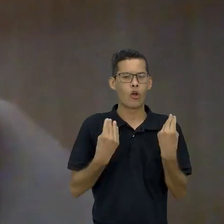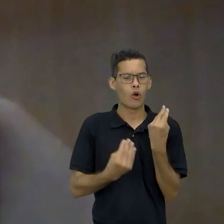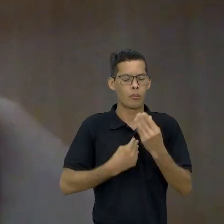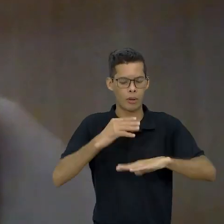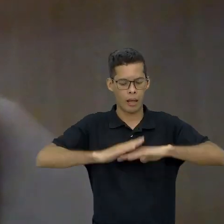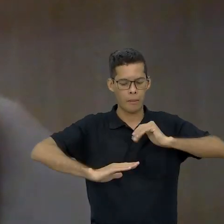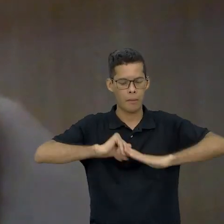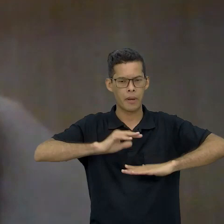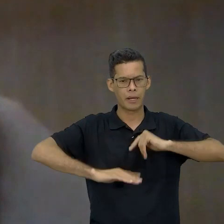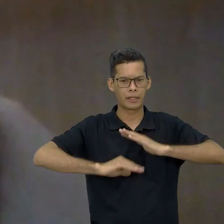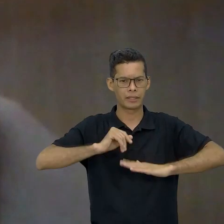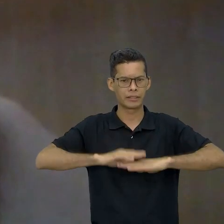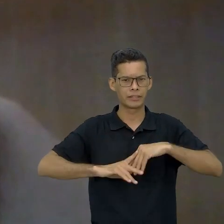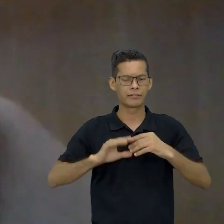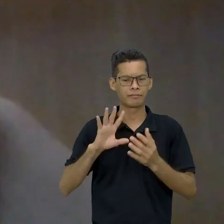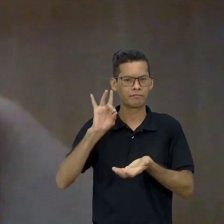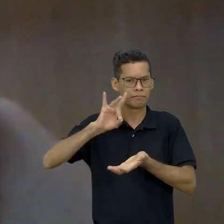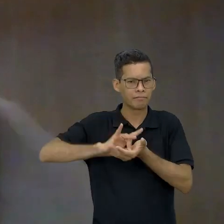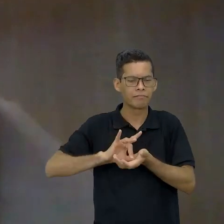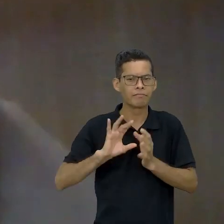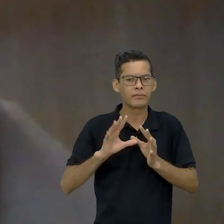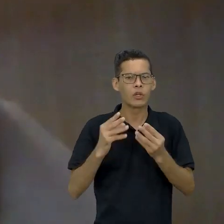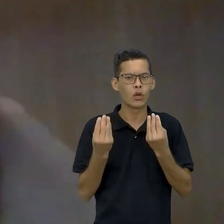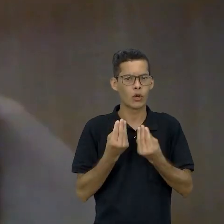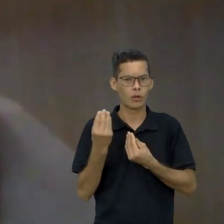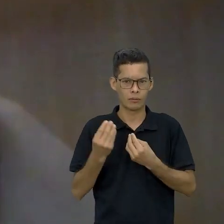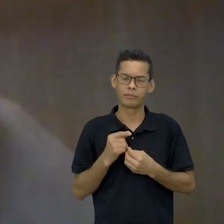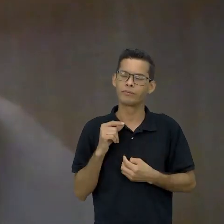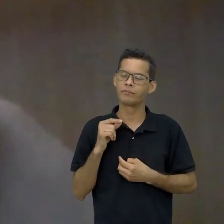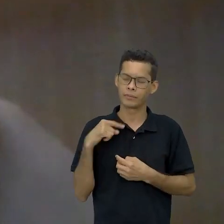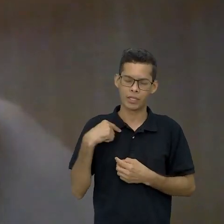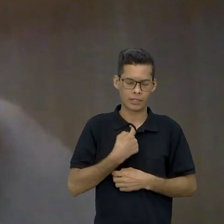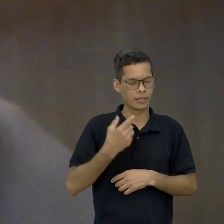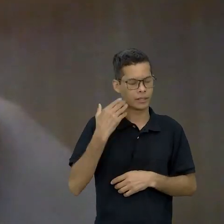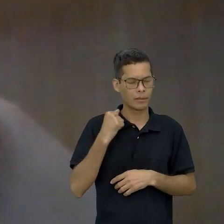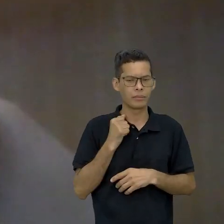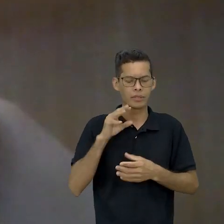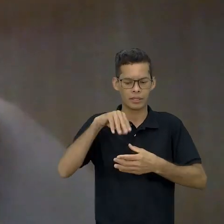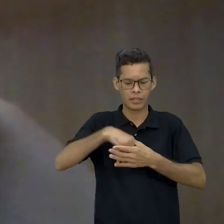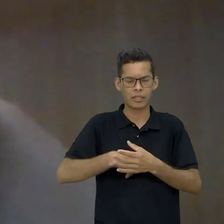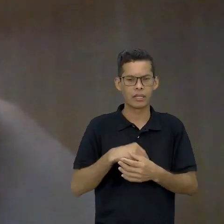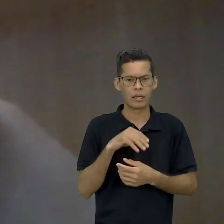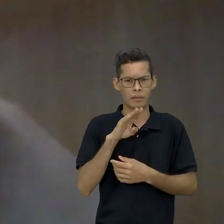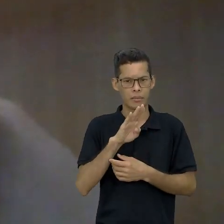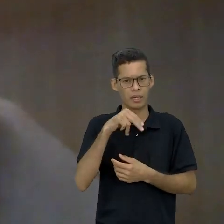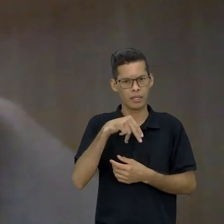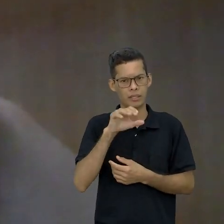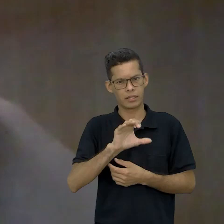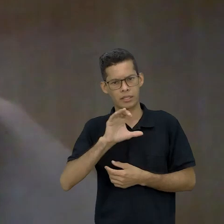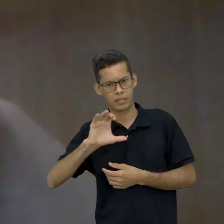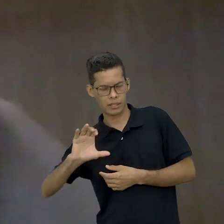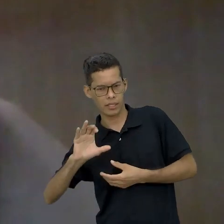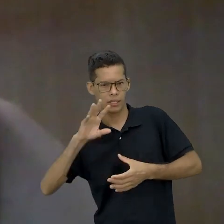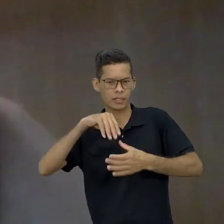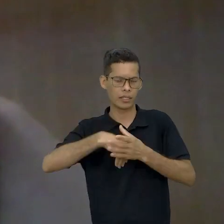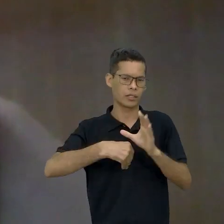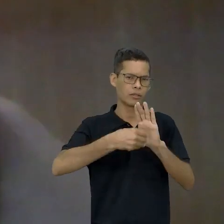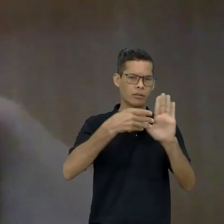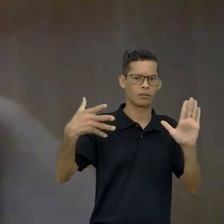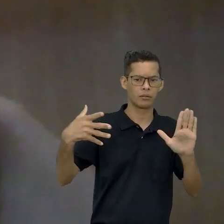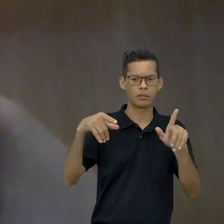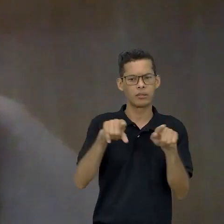prática, mas a partir da BNCC e a partir dos nossos currículos, nós temos aí uma viabilidade maior